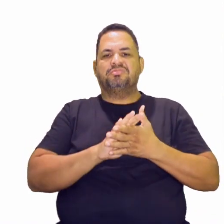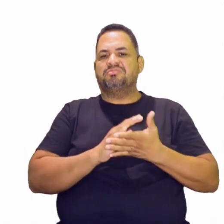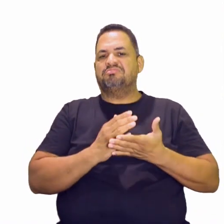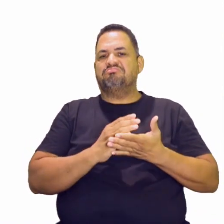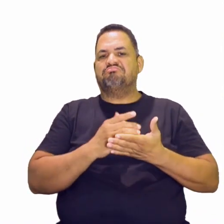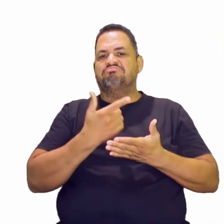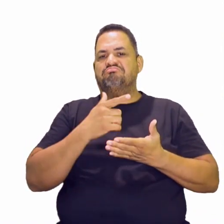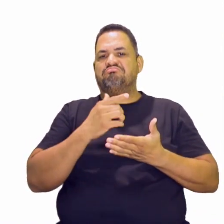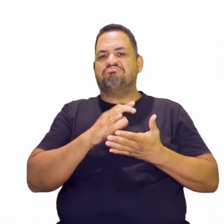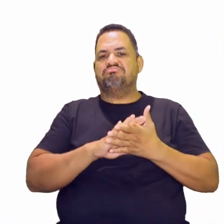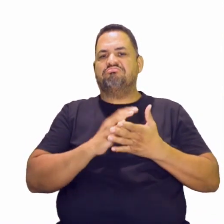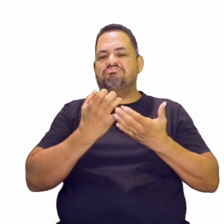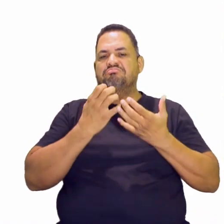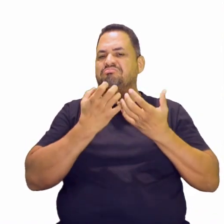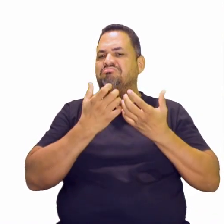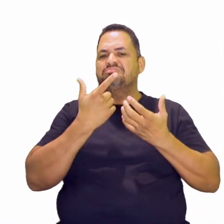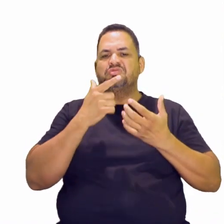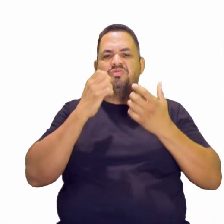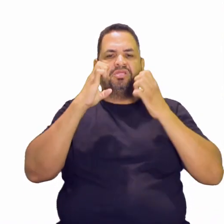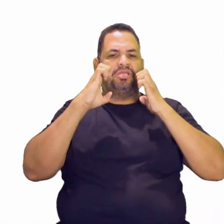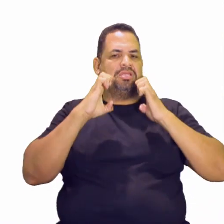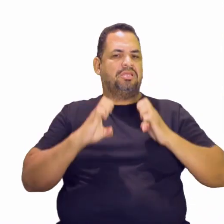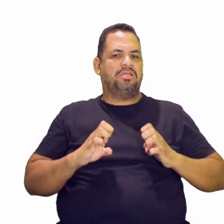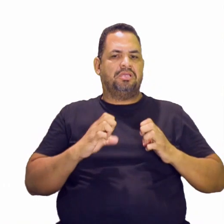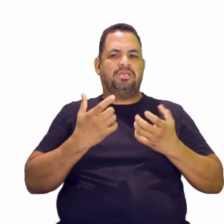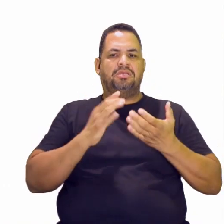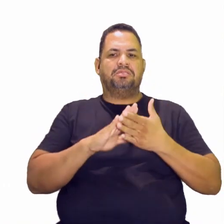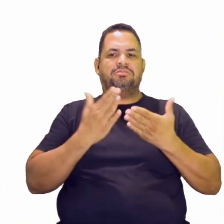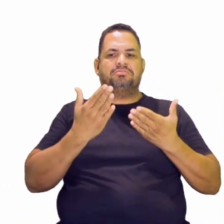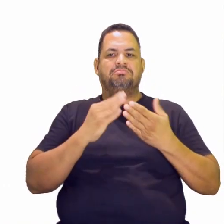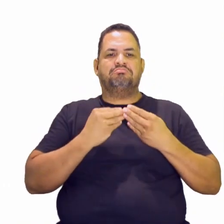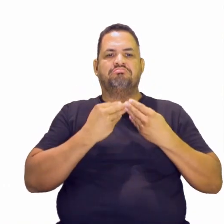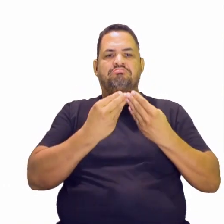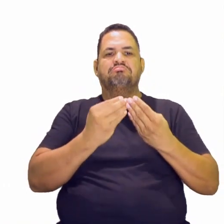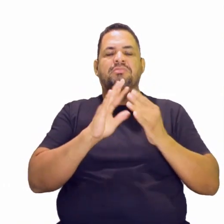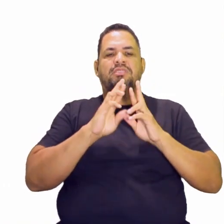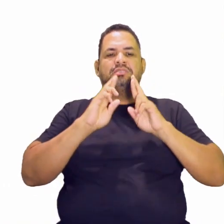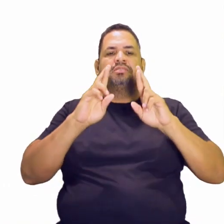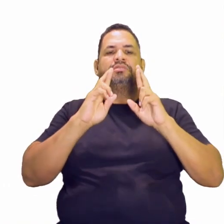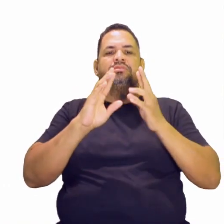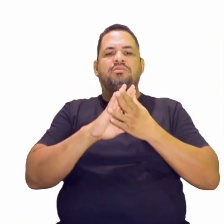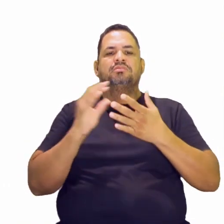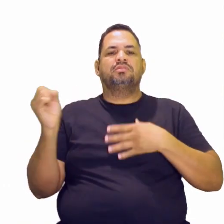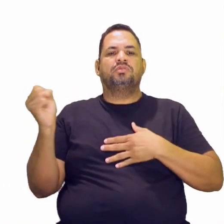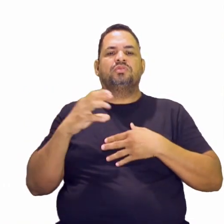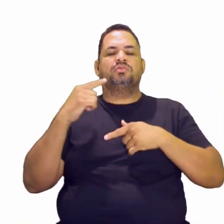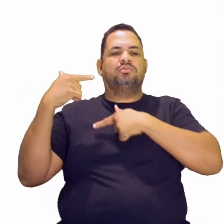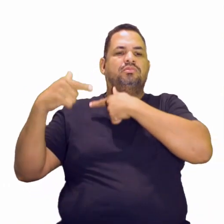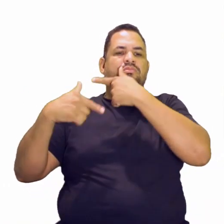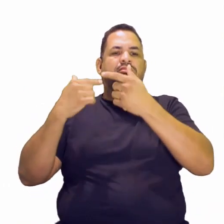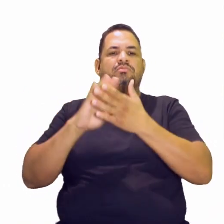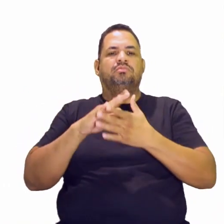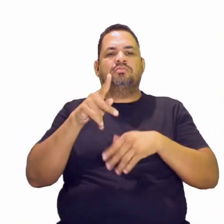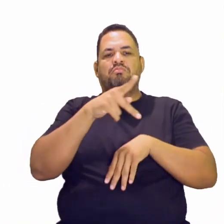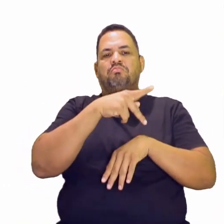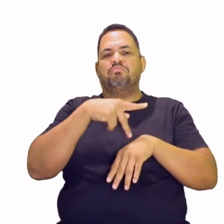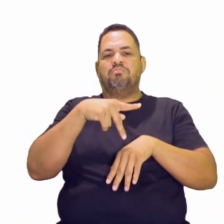oferecer esperanças para as novas gerações? Um país ufanista e otimista quanto ao seu